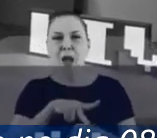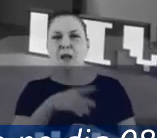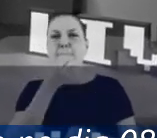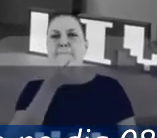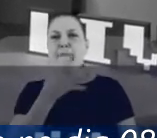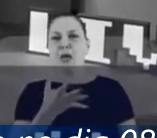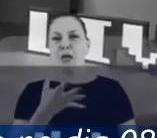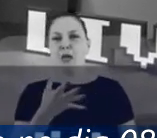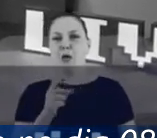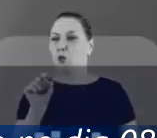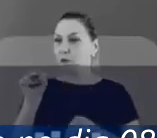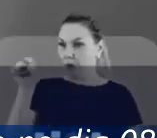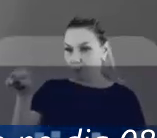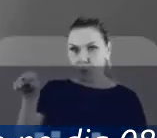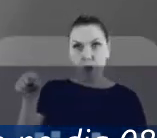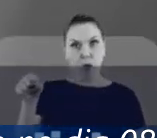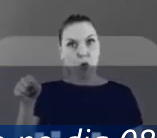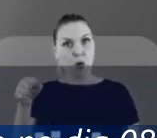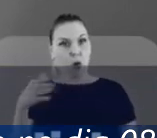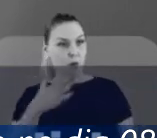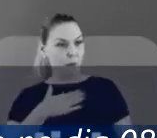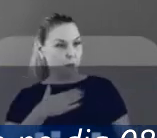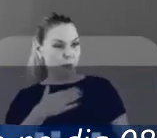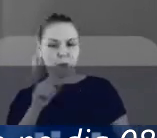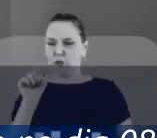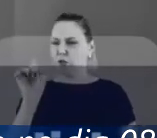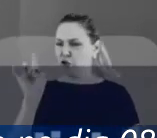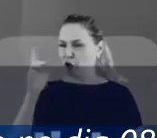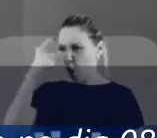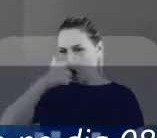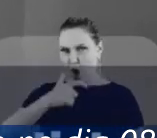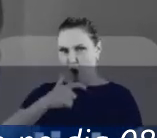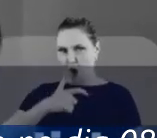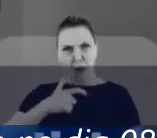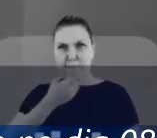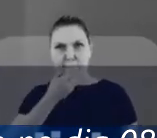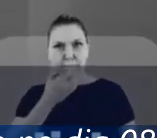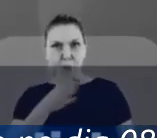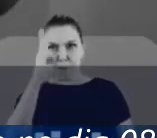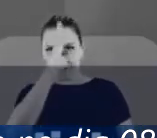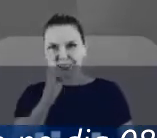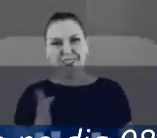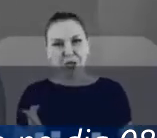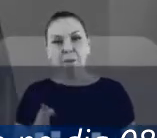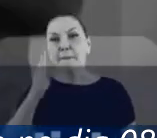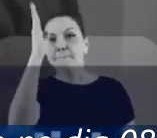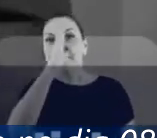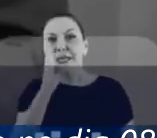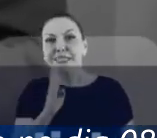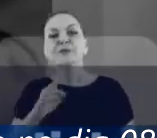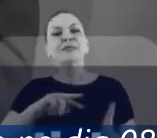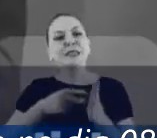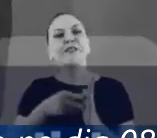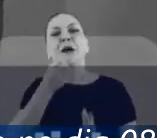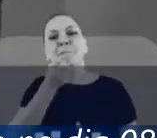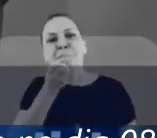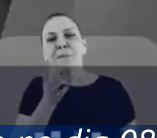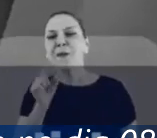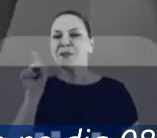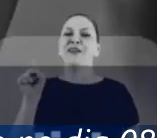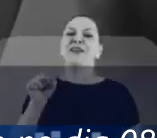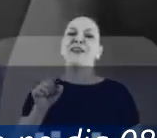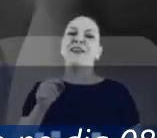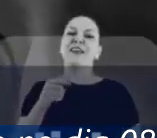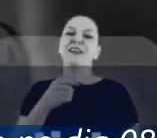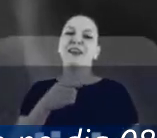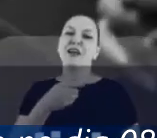lamentei ocorrido o nosso pessoal sempre quando foi as ruas nunca virou uma lata de lixo nunca